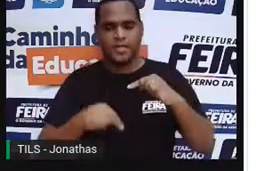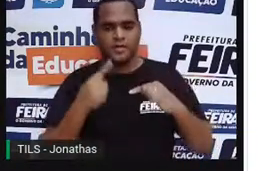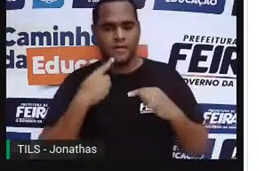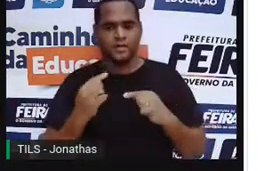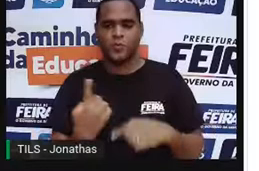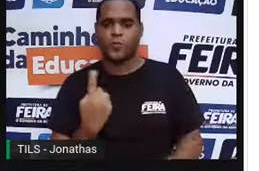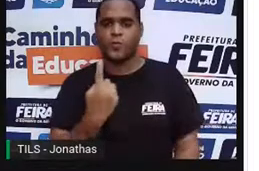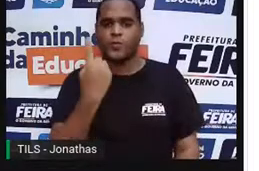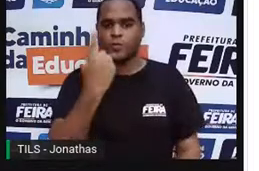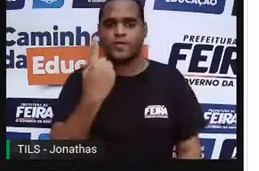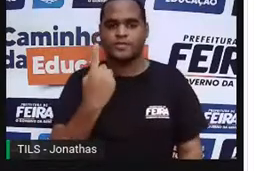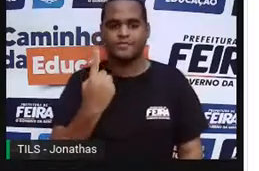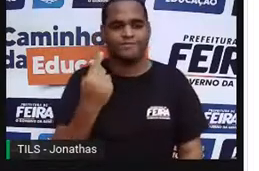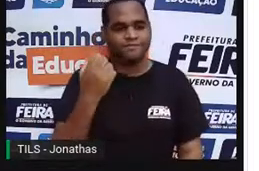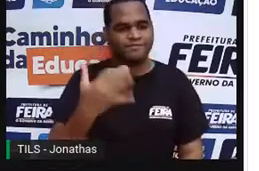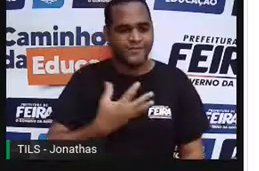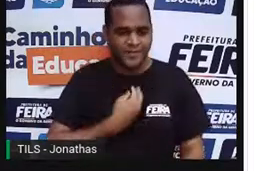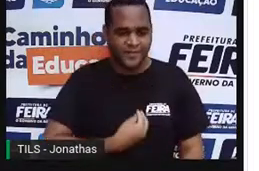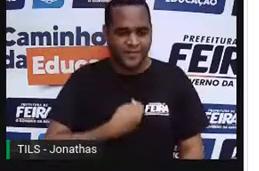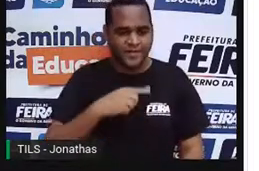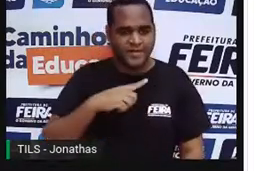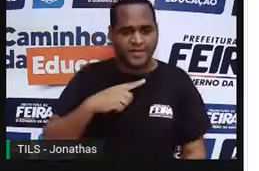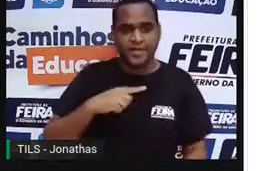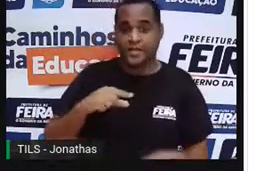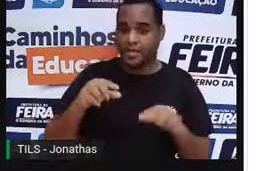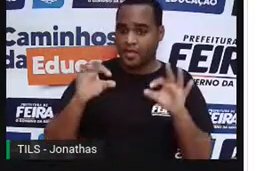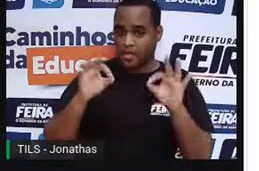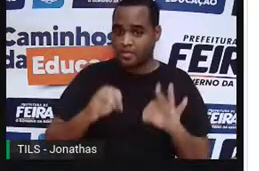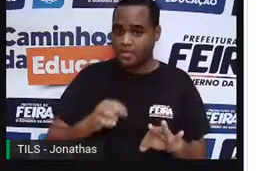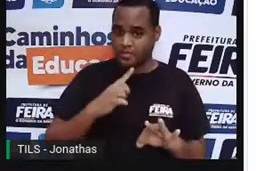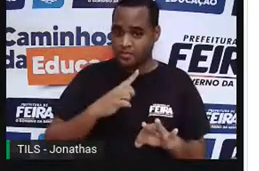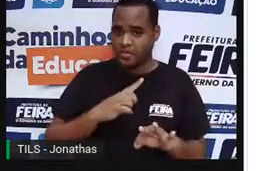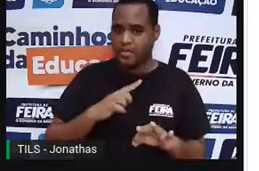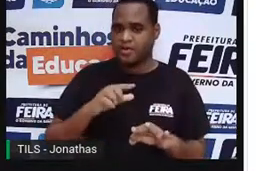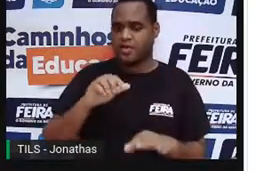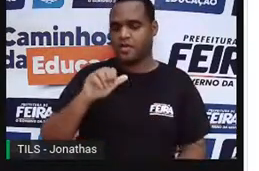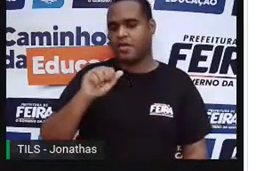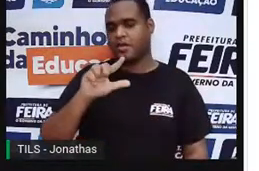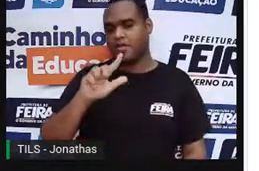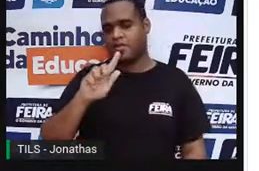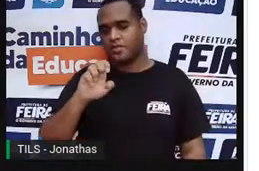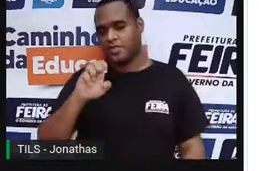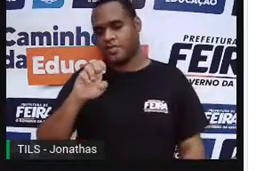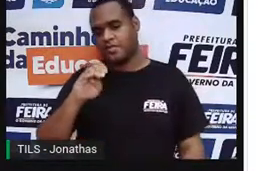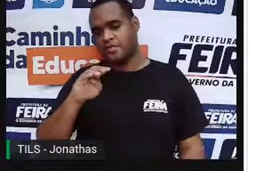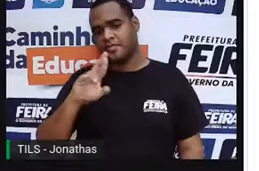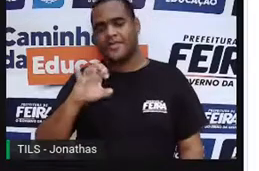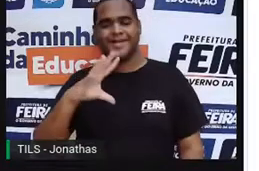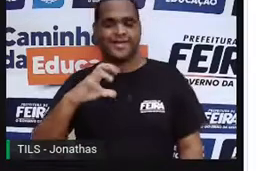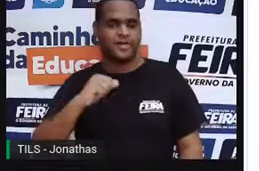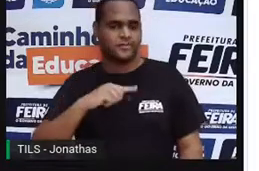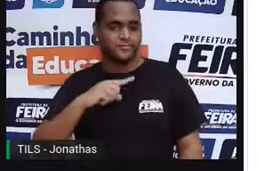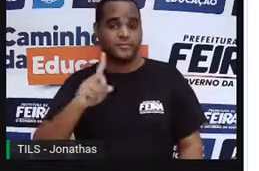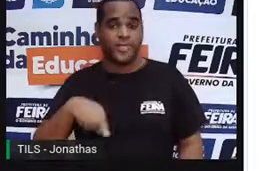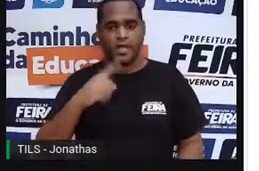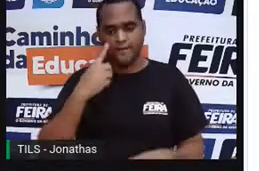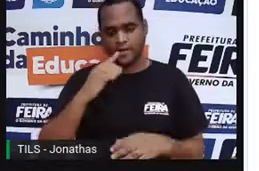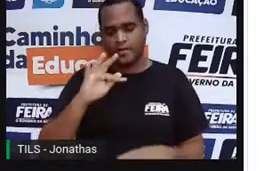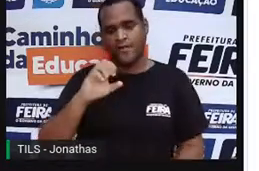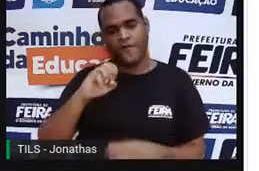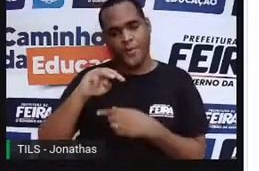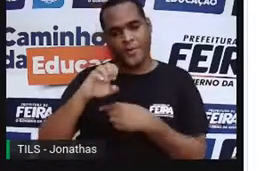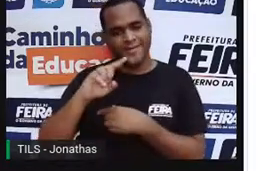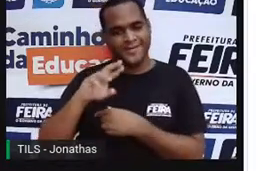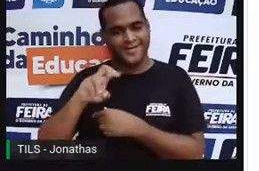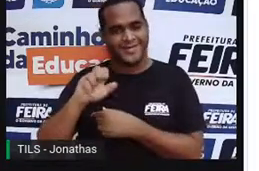medida da altura Existe uma forma algébrica né é descrever isso que é uma fórmula Sinha